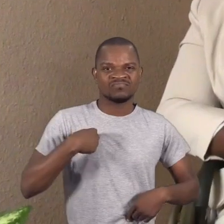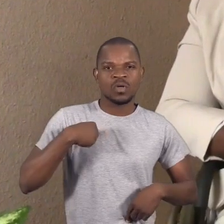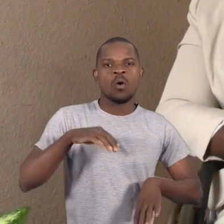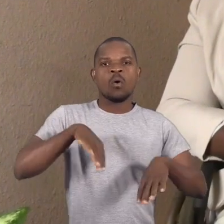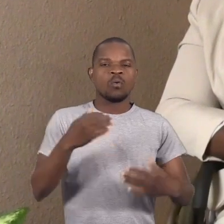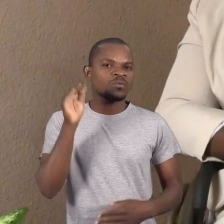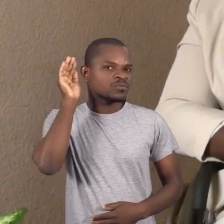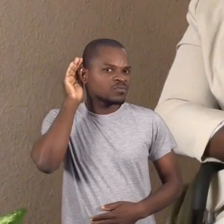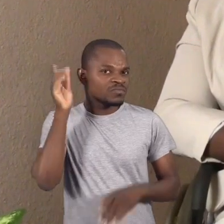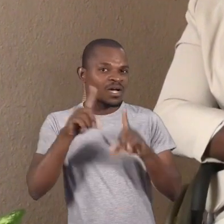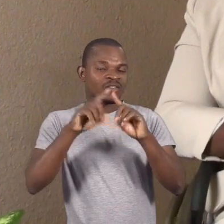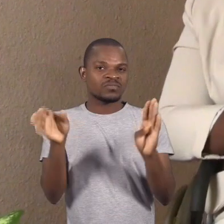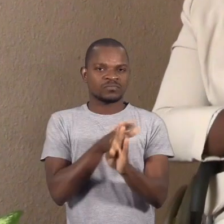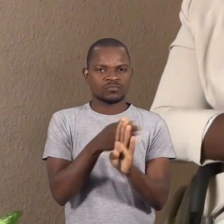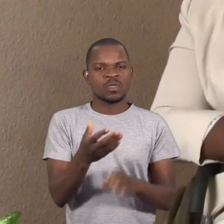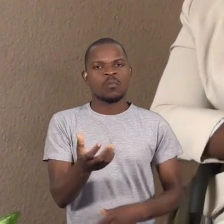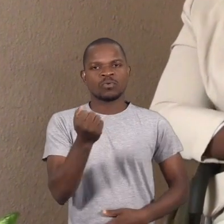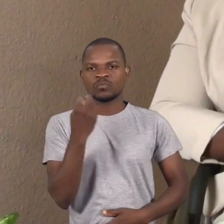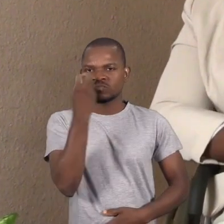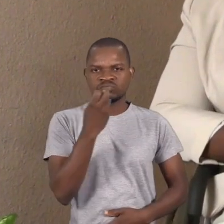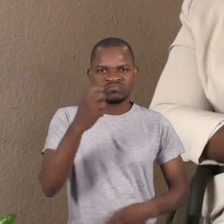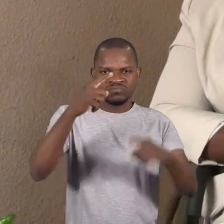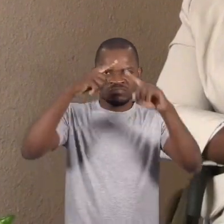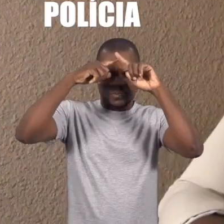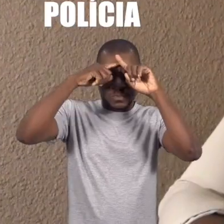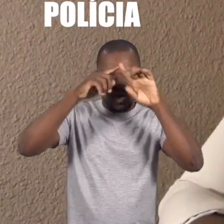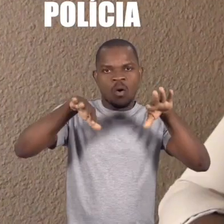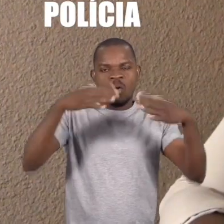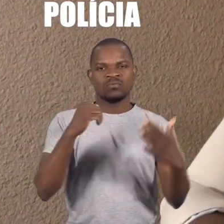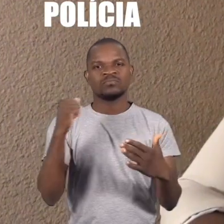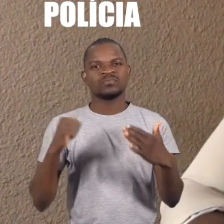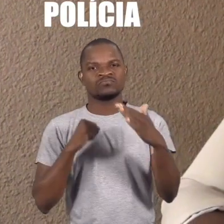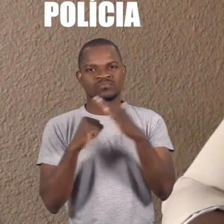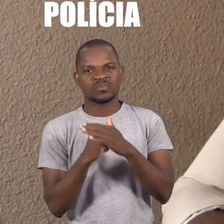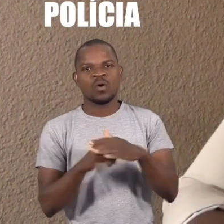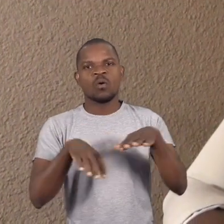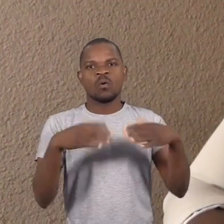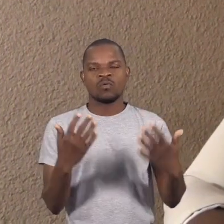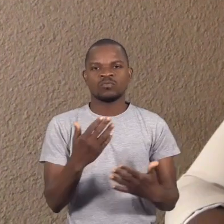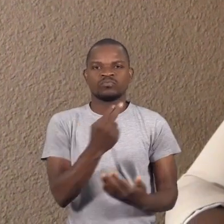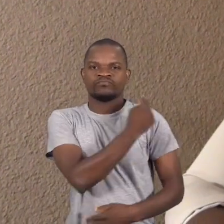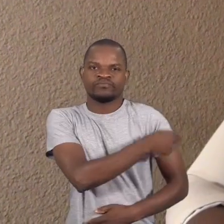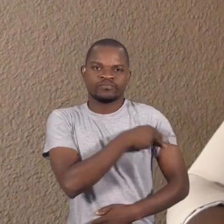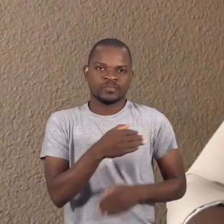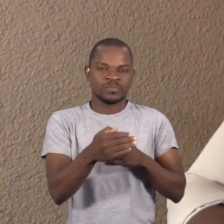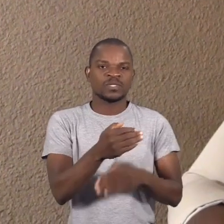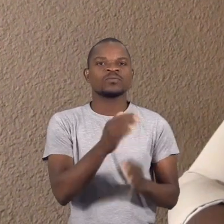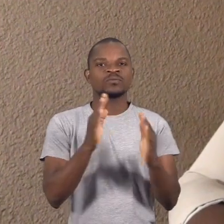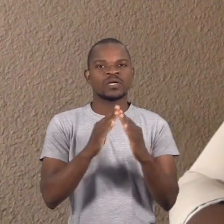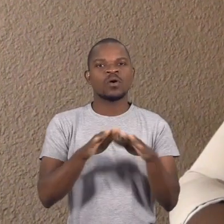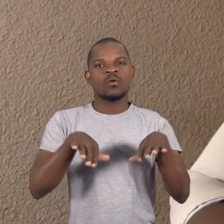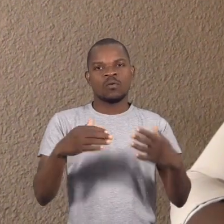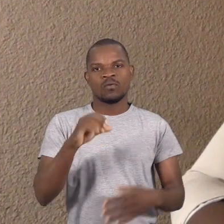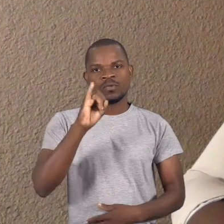sofrer um tipo de violência ou souber de um caso de violência procure um posto policial centro de saúde